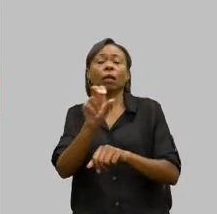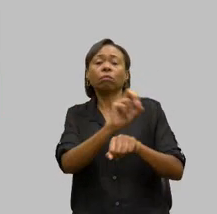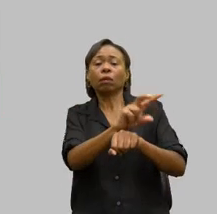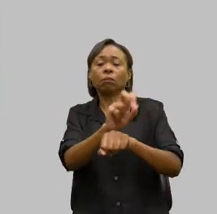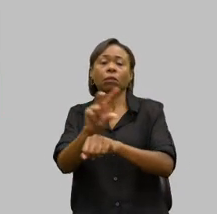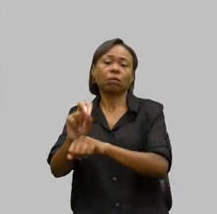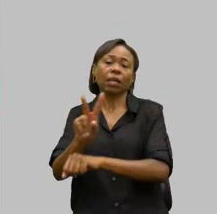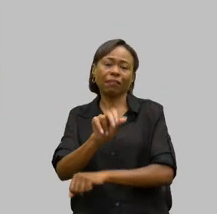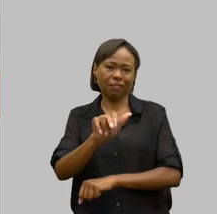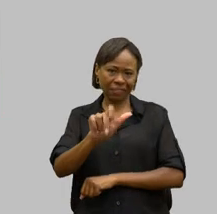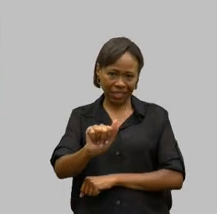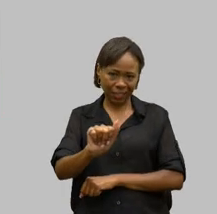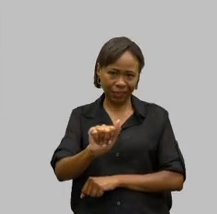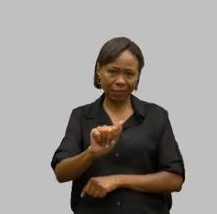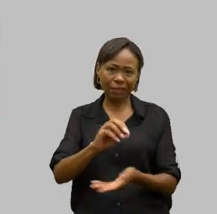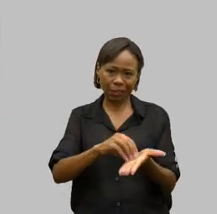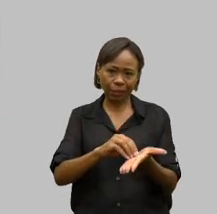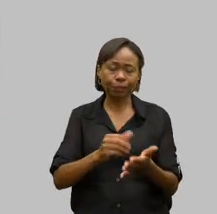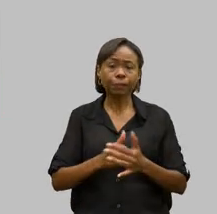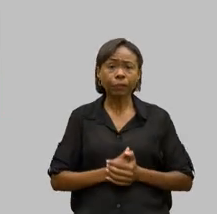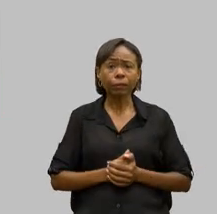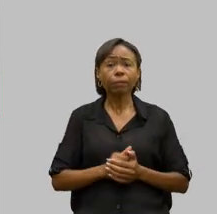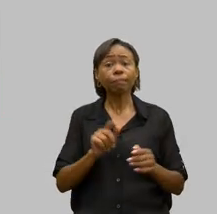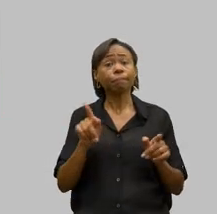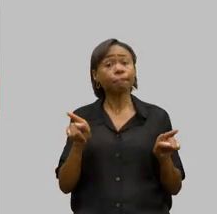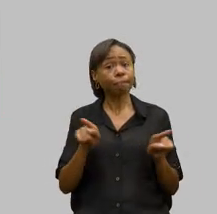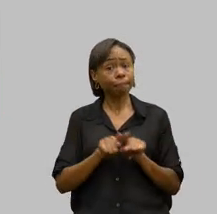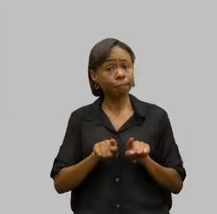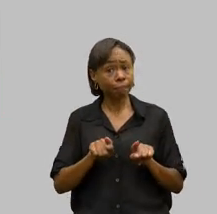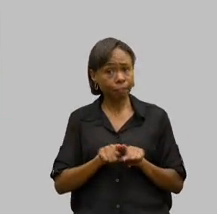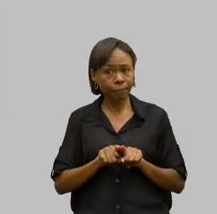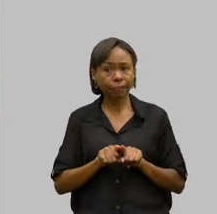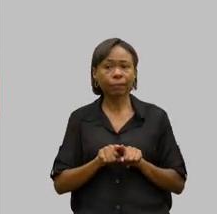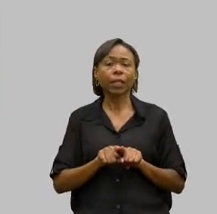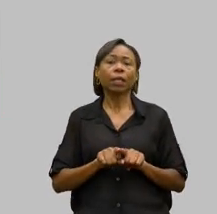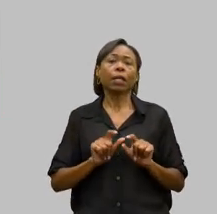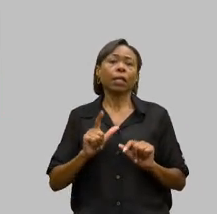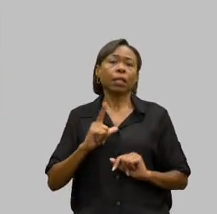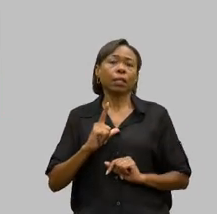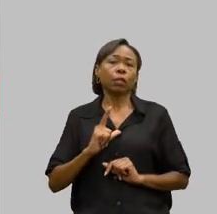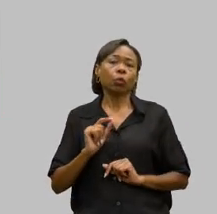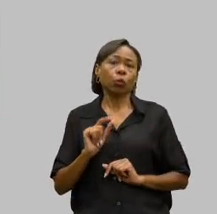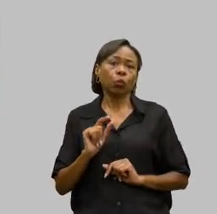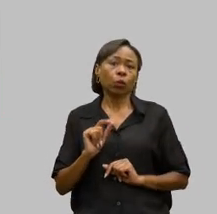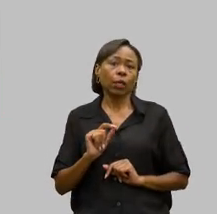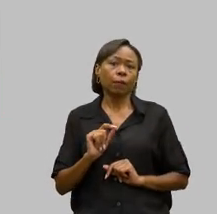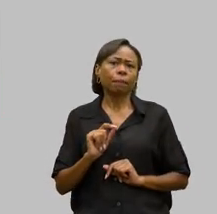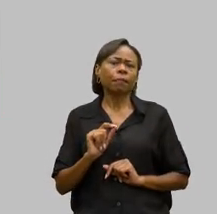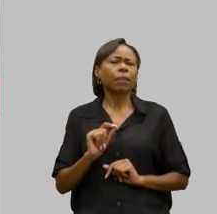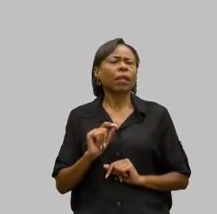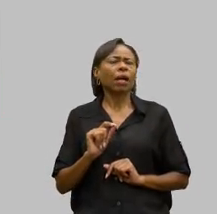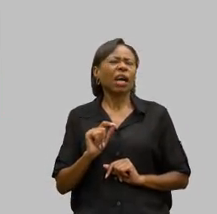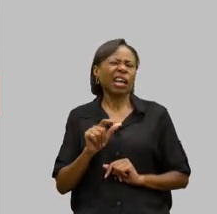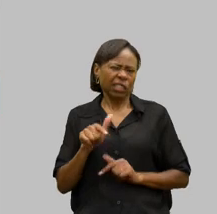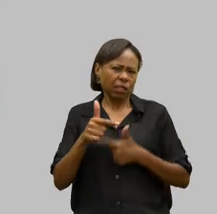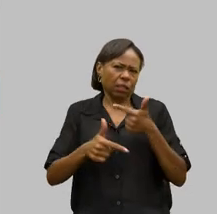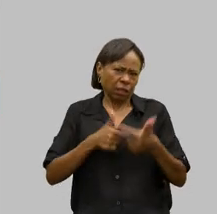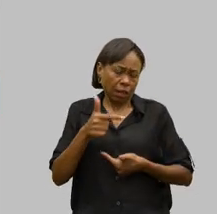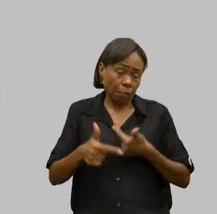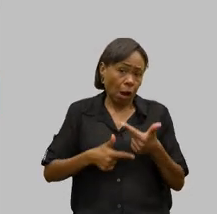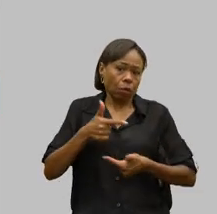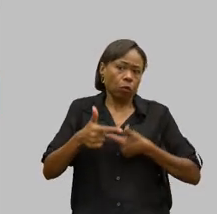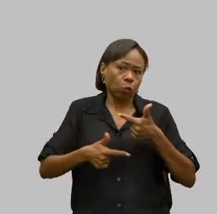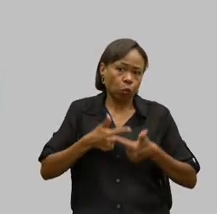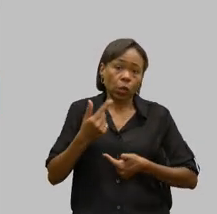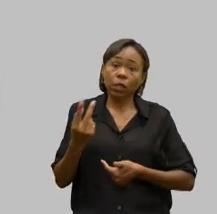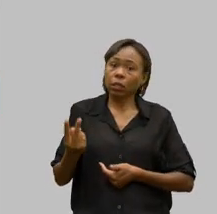excedentes. Além disso, ainda, apesar, além desse trabalho incansado de